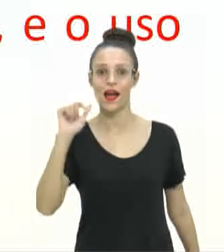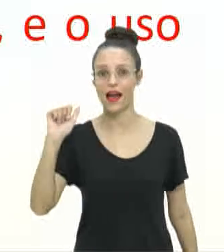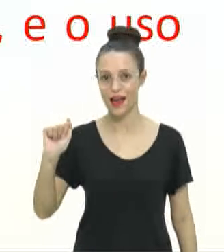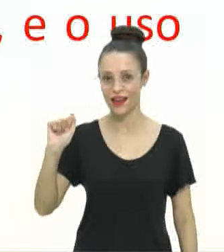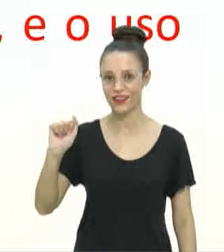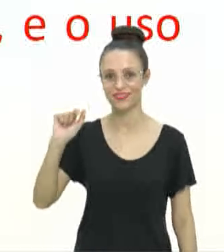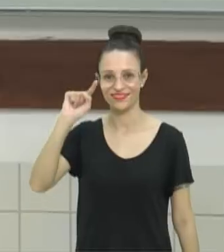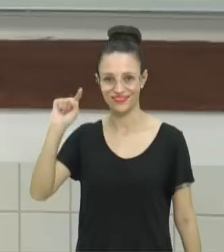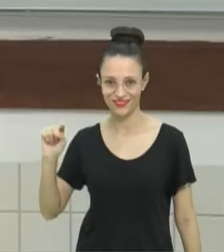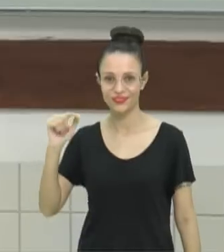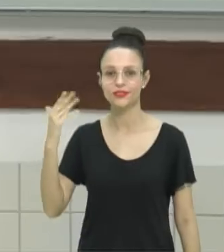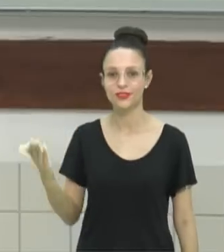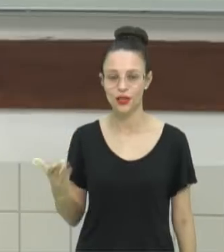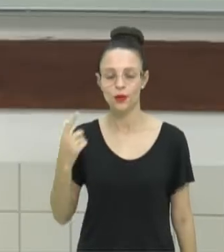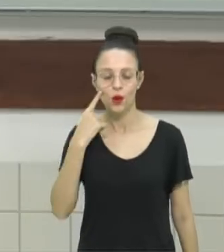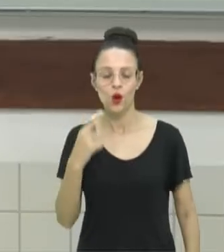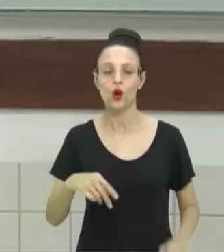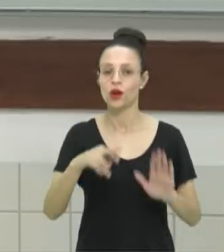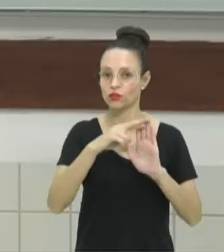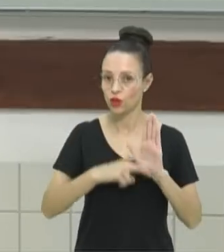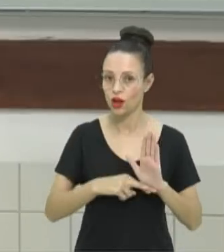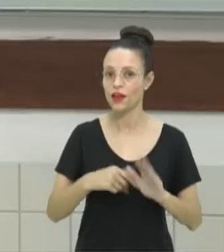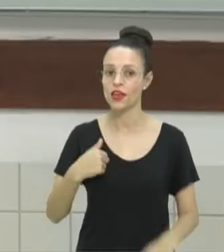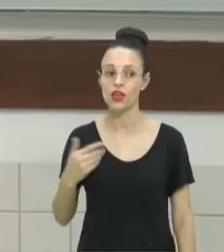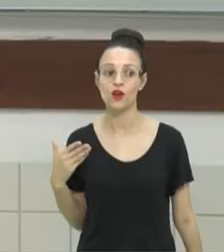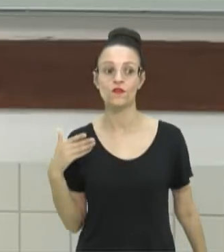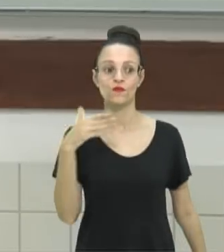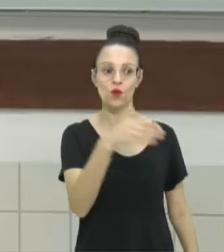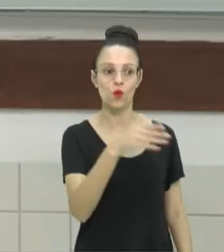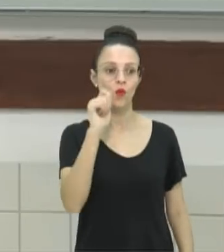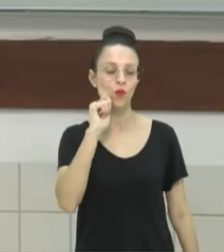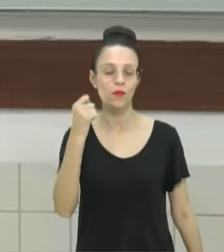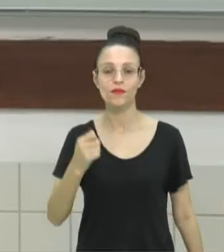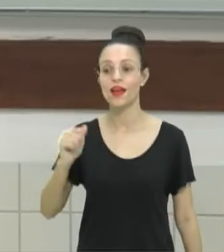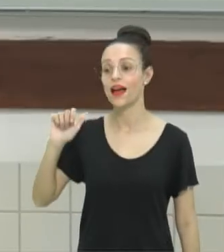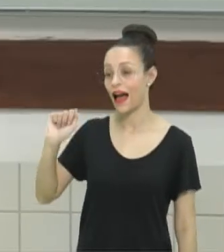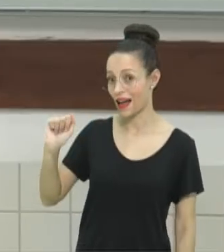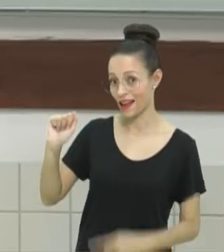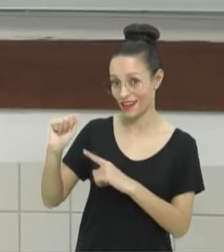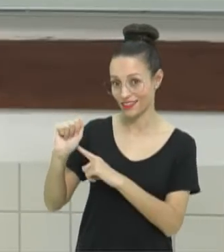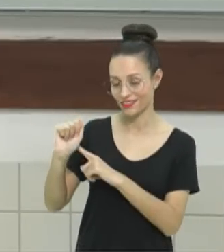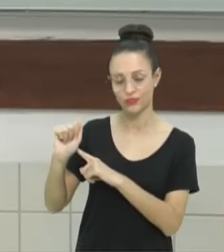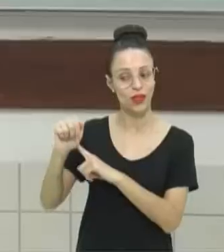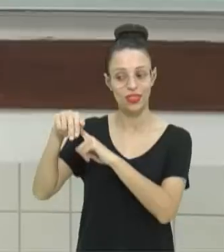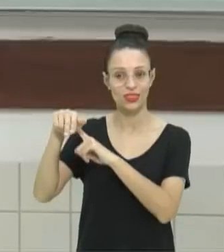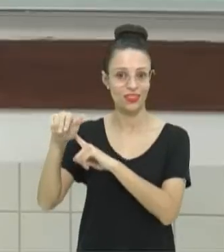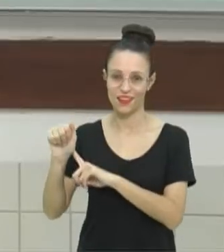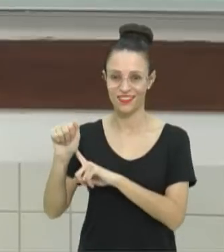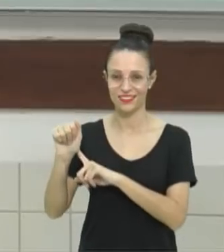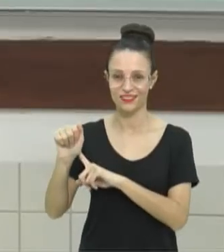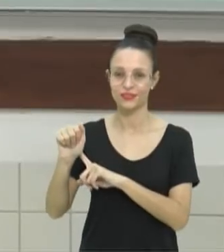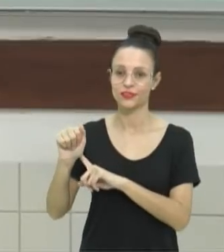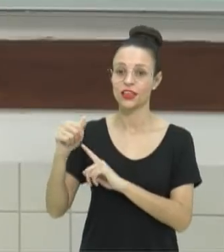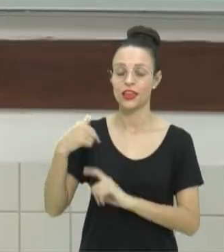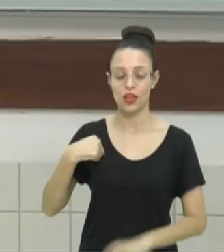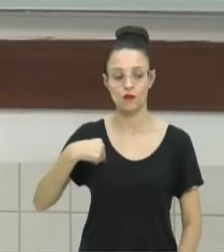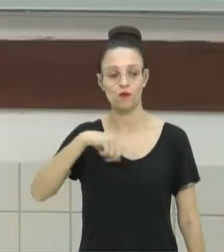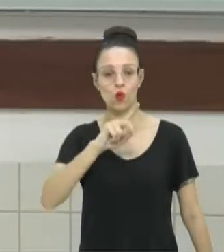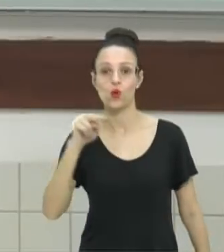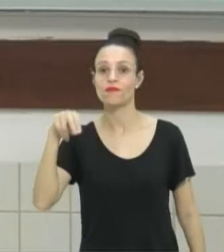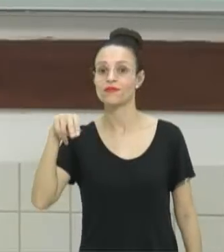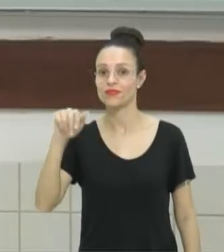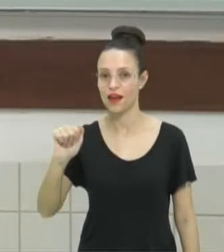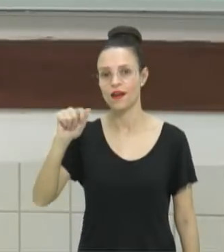com crase. Então, a norma culta diria, eu vou à panificadora e não vou na panificadora. Então, vou na panificadora